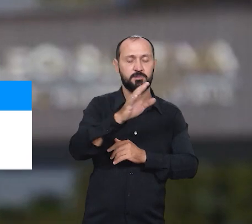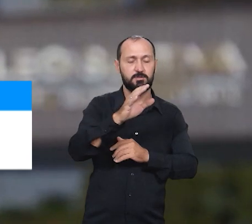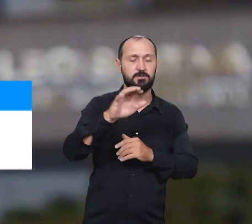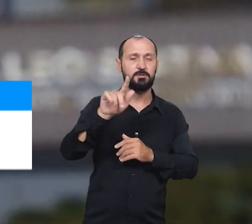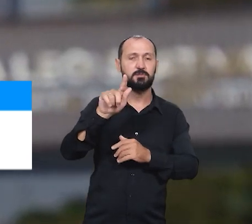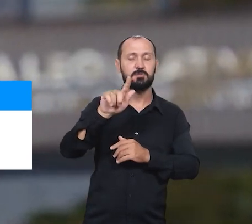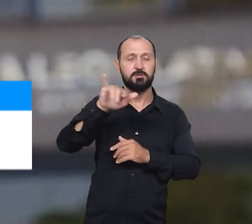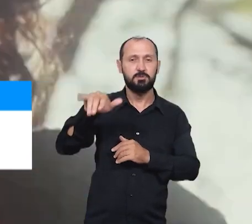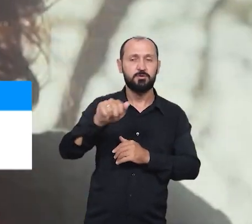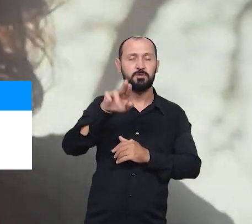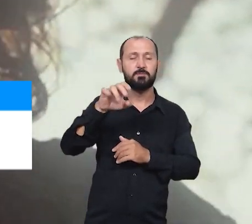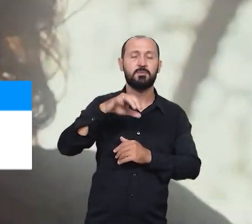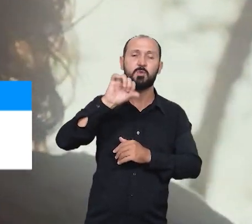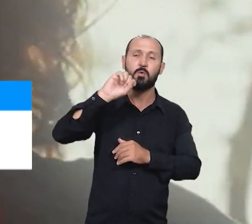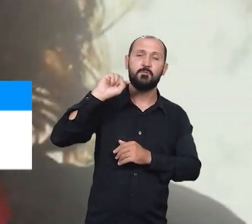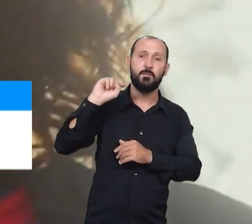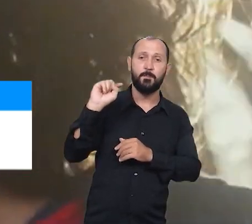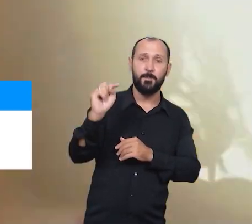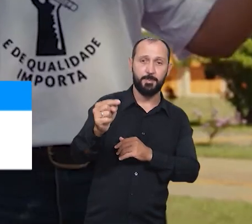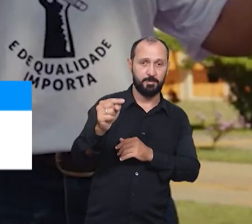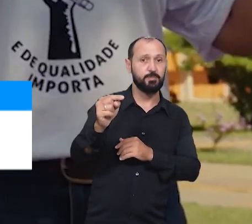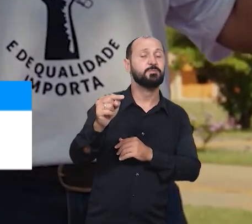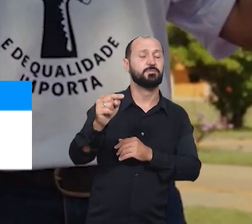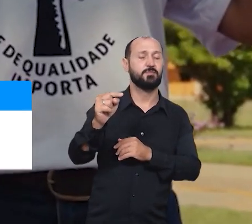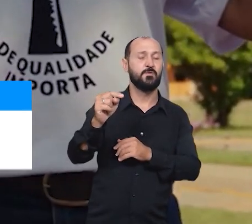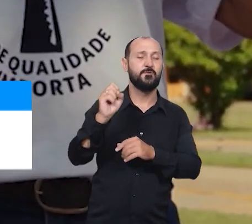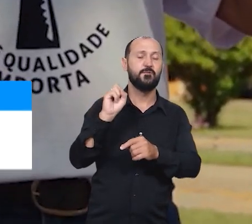Jane Barbosa. A suplente obteve